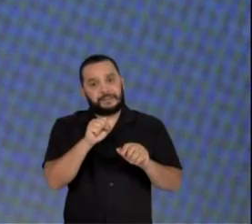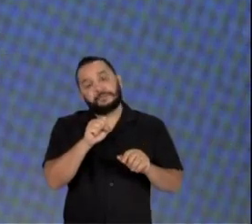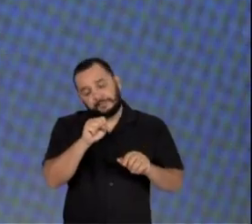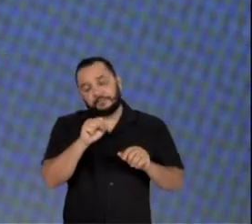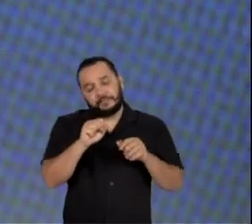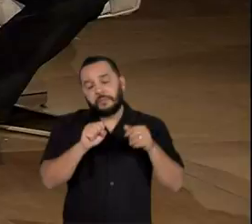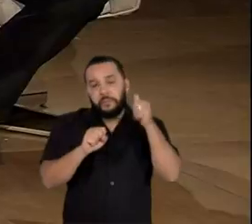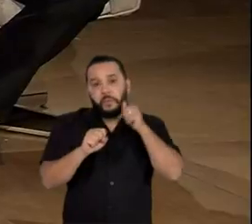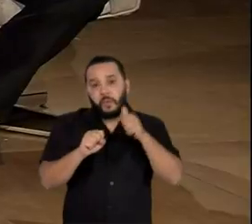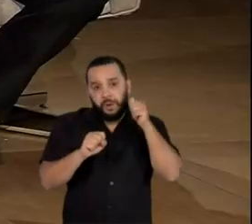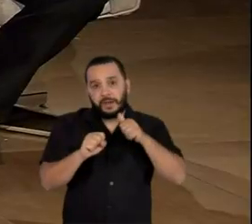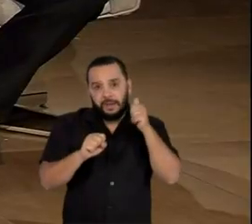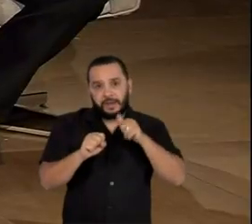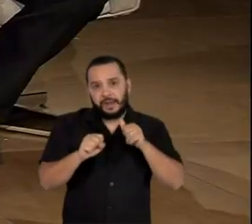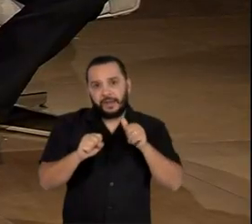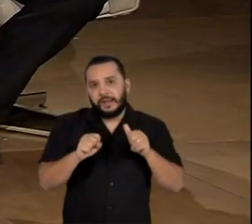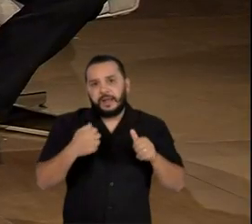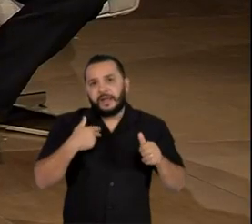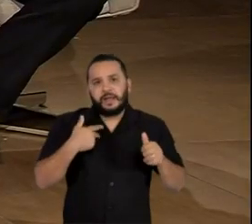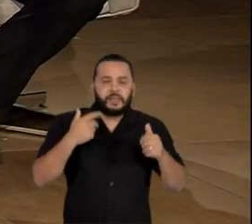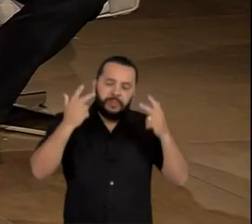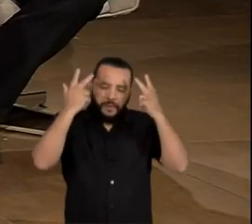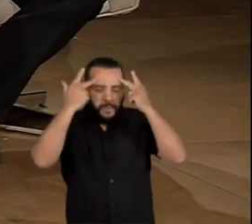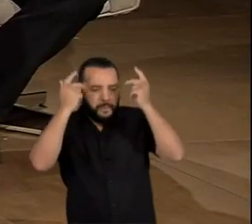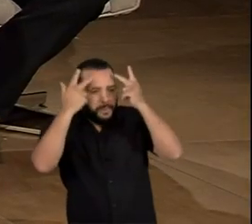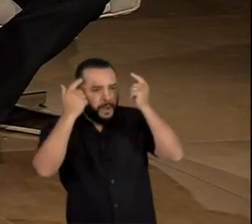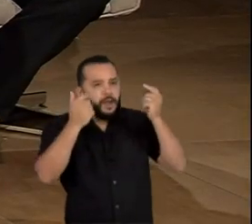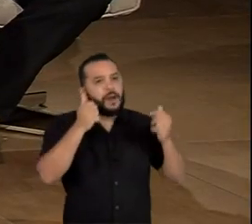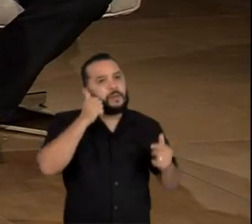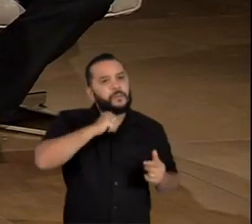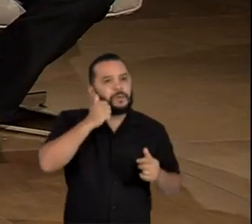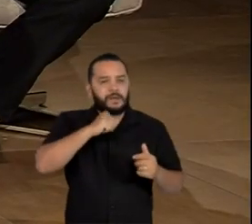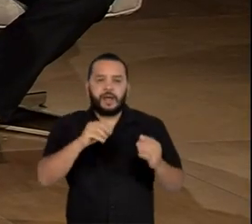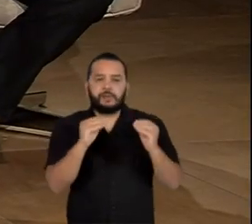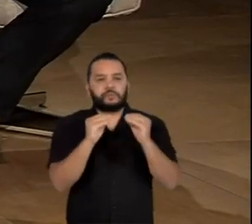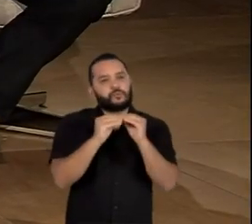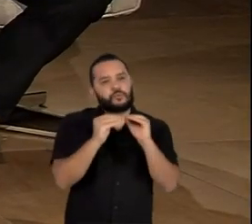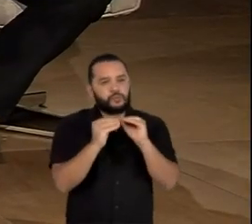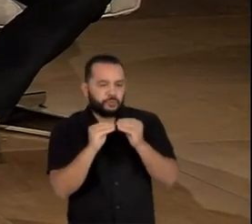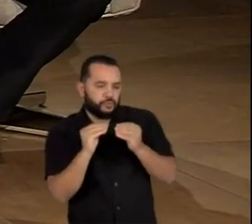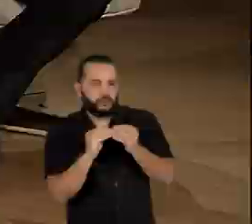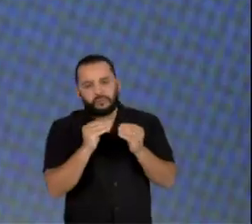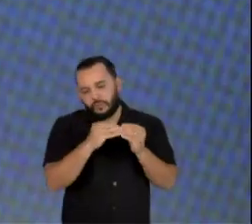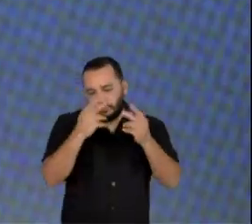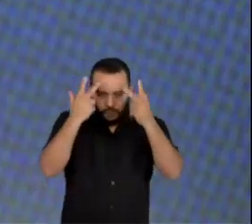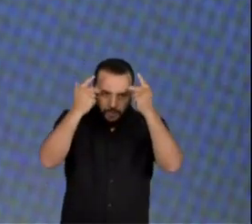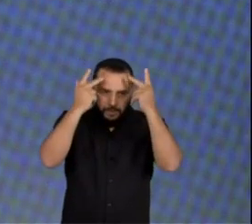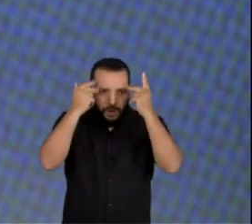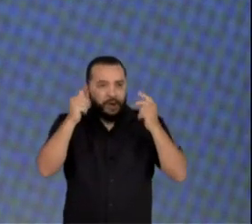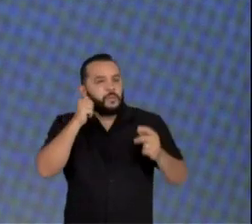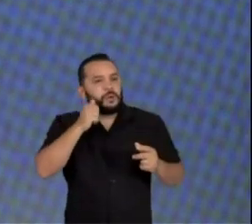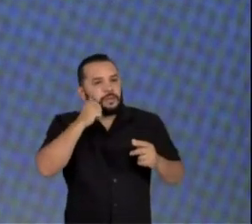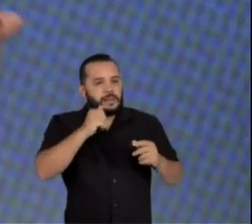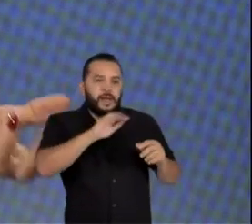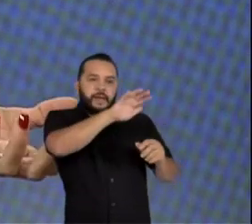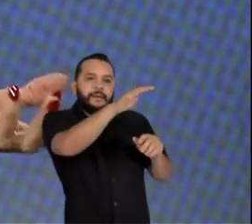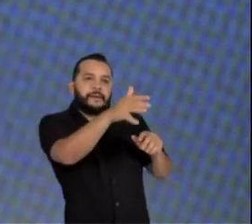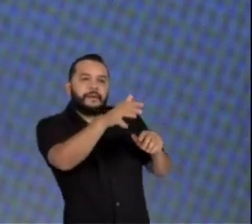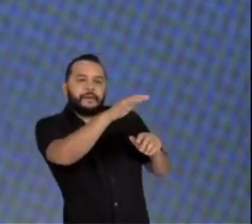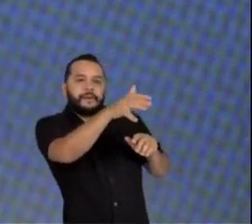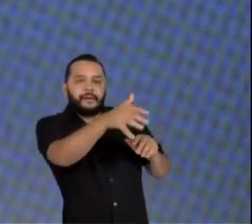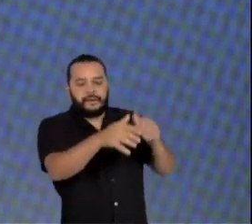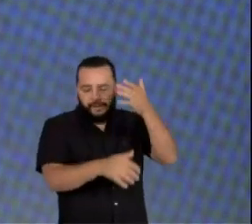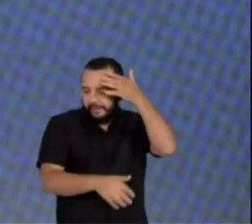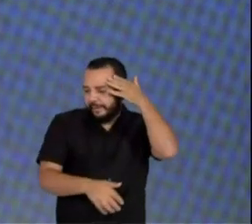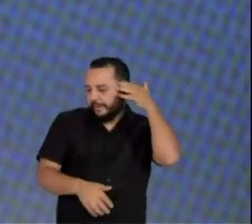parece alguma coisa um pouco histórica. Diz assim, mas as mulheres gostam de se dar beijinho, elas gostam gostam de pentear um cabelo uma da